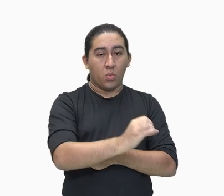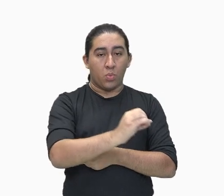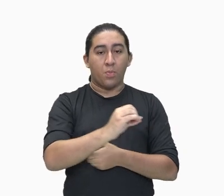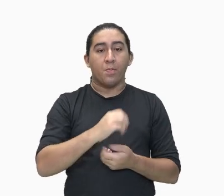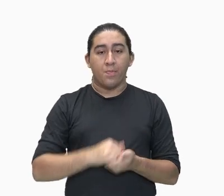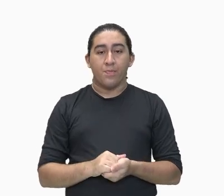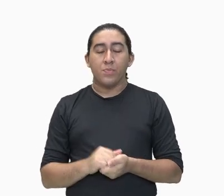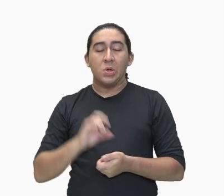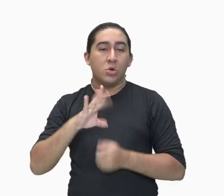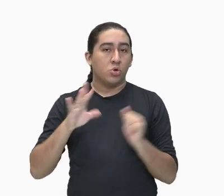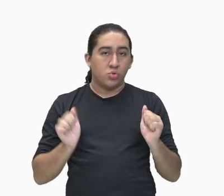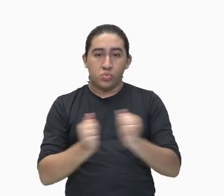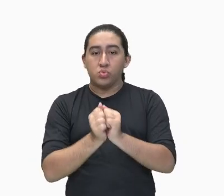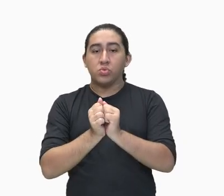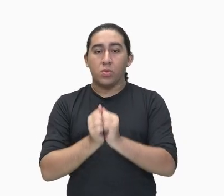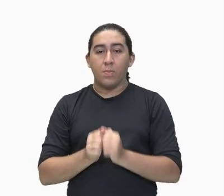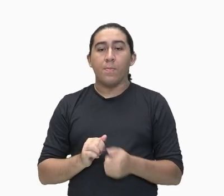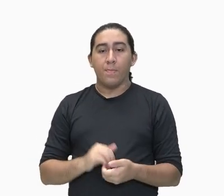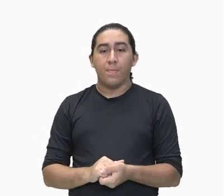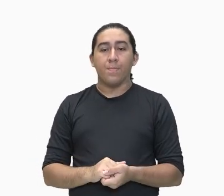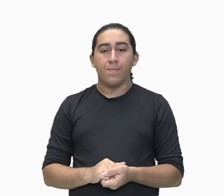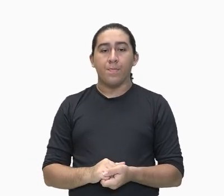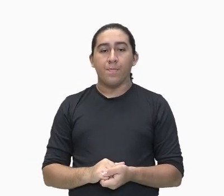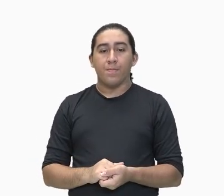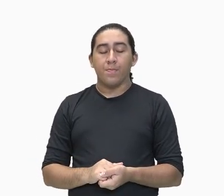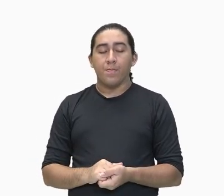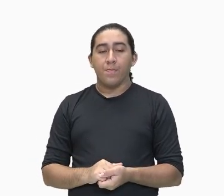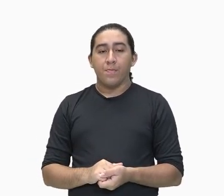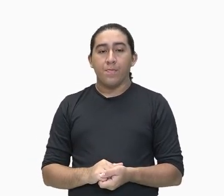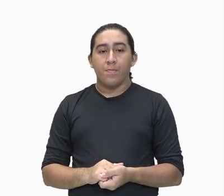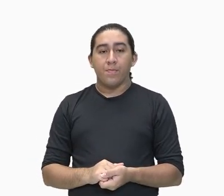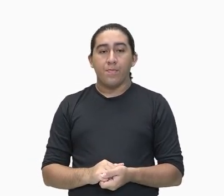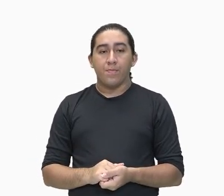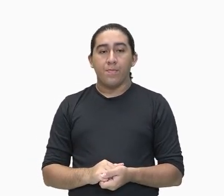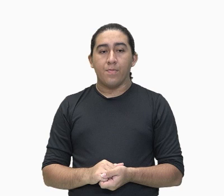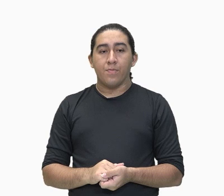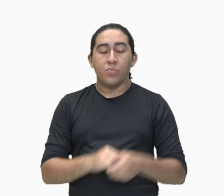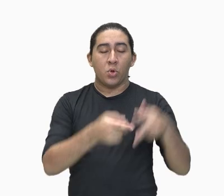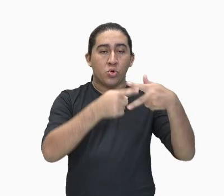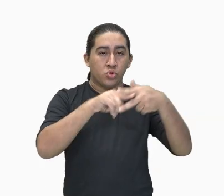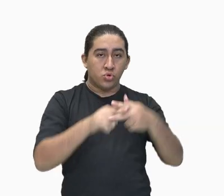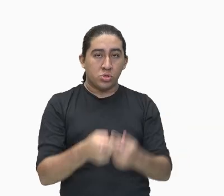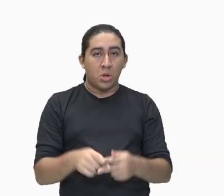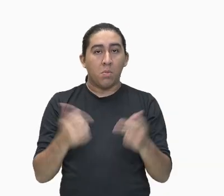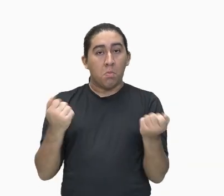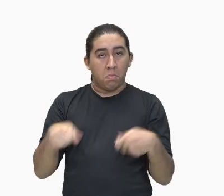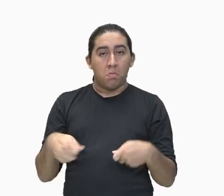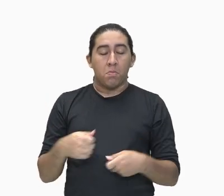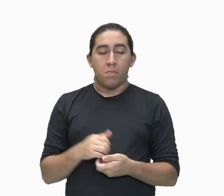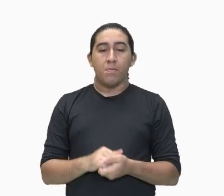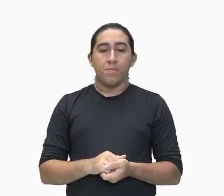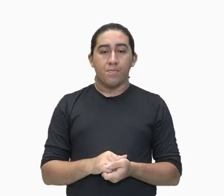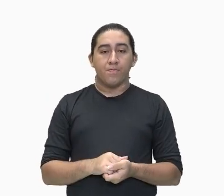só juntamos, só ajustamos, né? Isso que é justaposição.